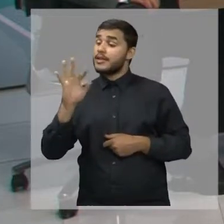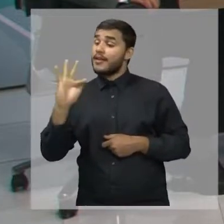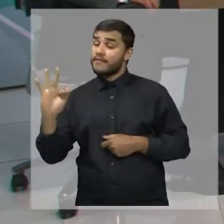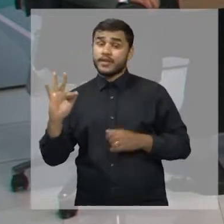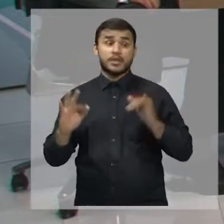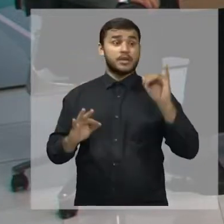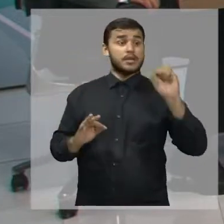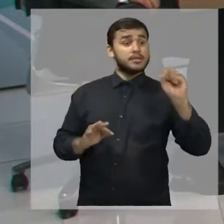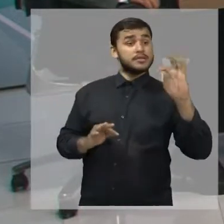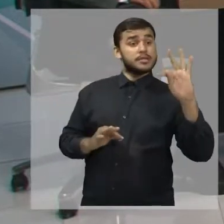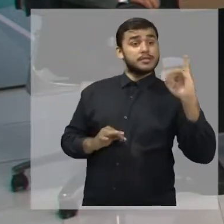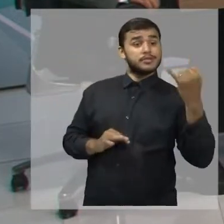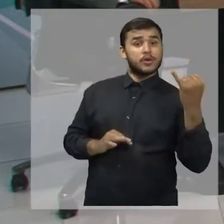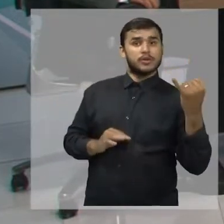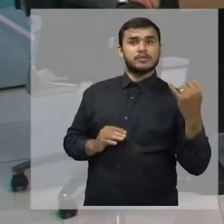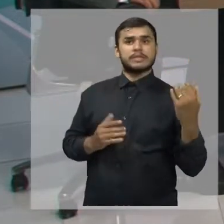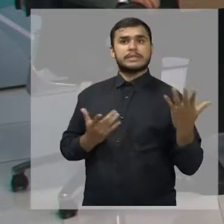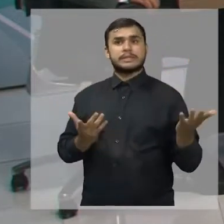essa solução